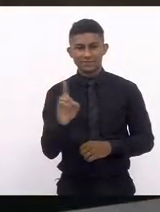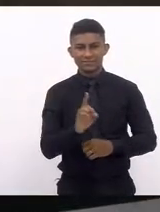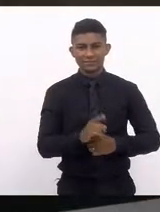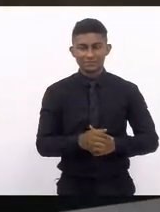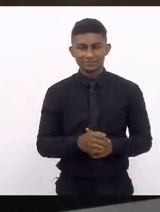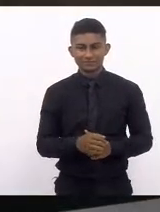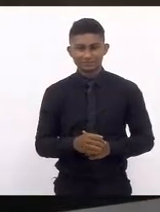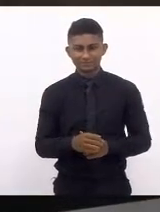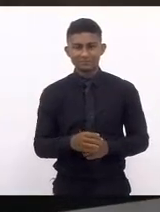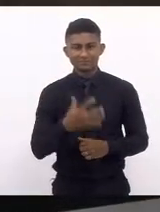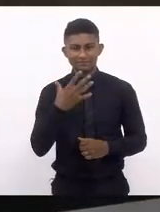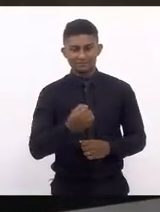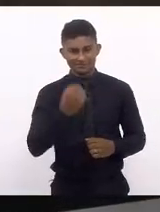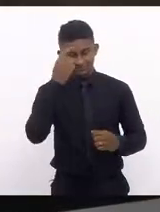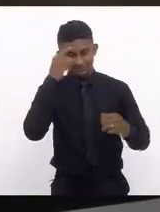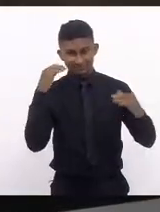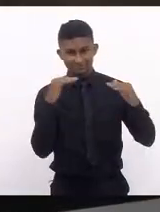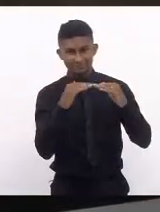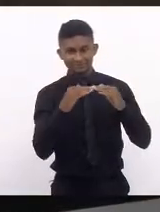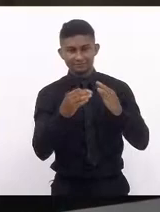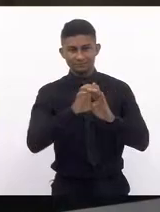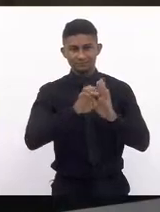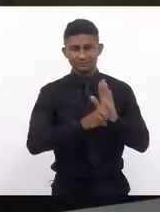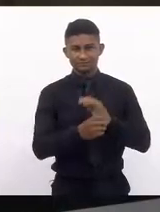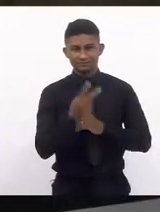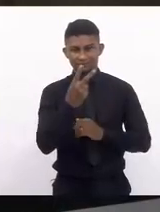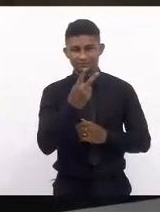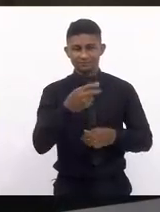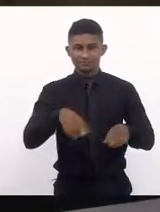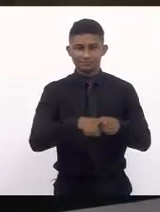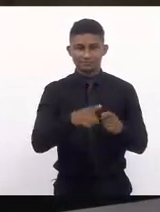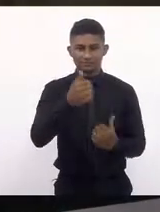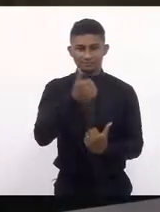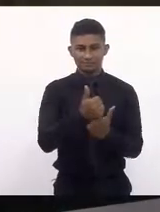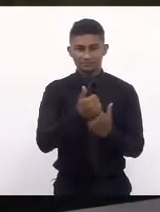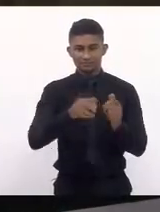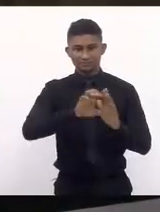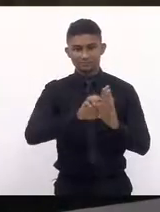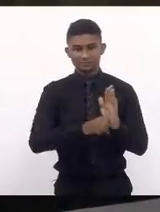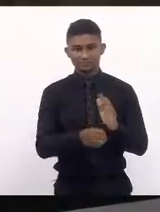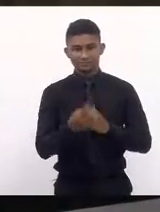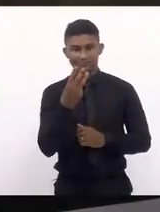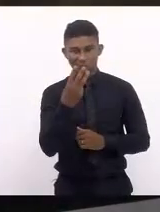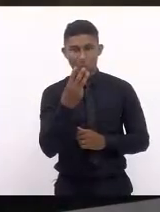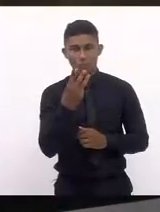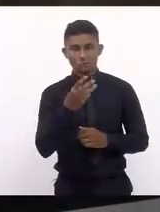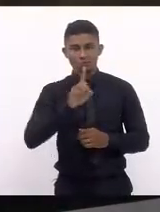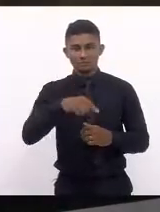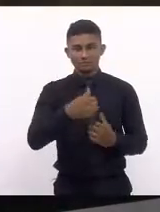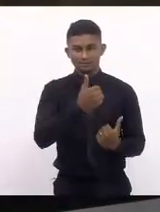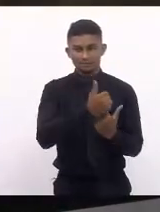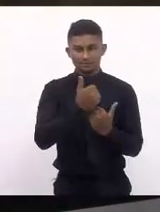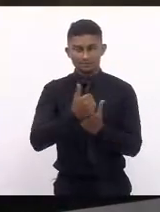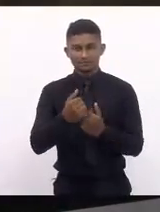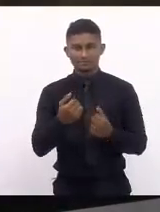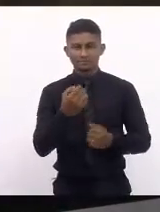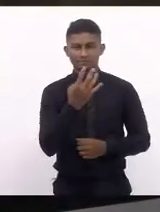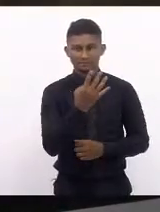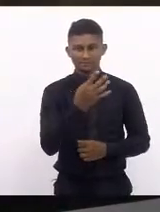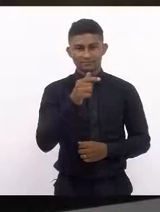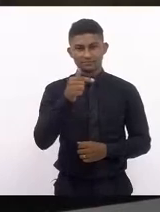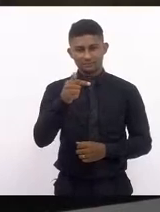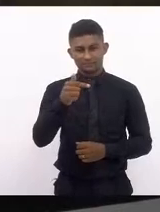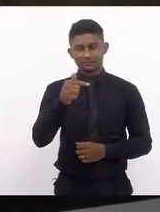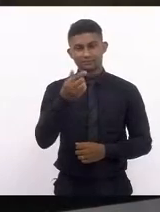gente parecer favorável à emenda dois favorável com subtrato emenda três favorável consumindo aglutinativas emendas 4 e